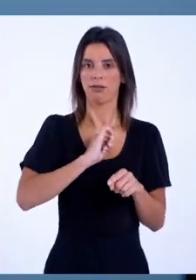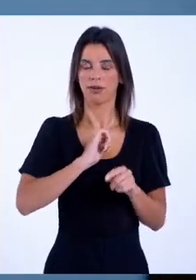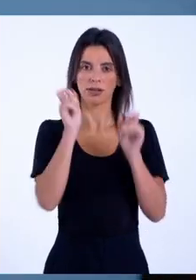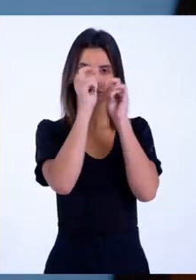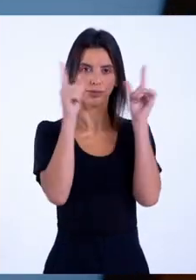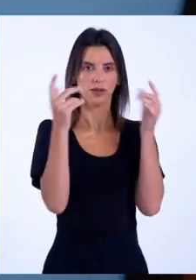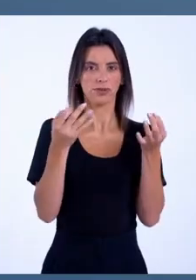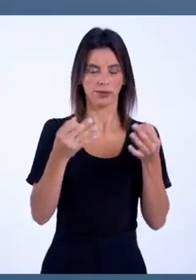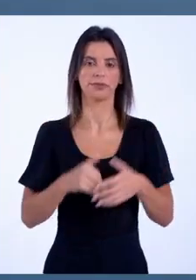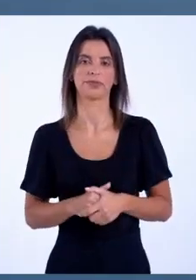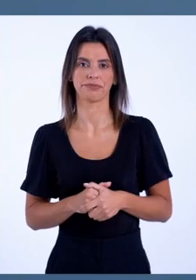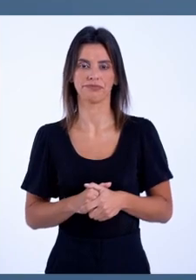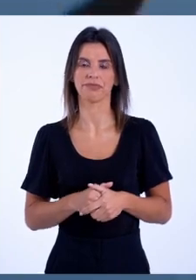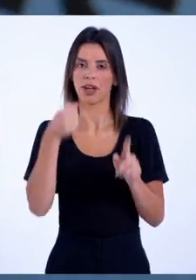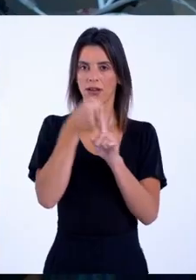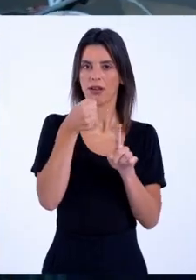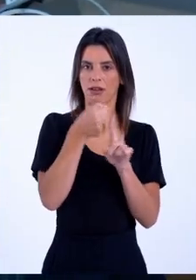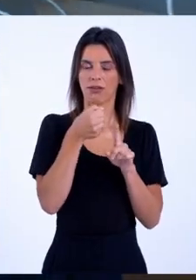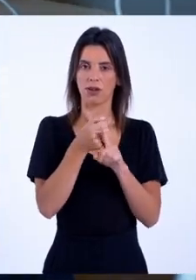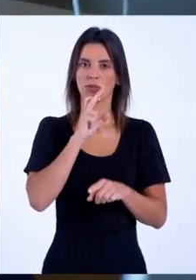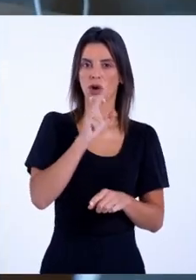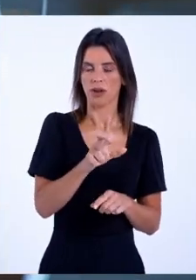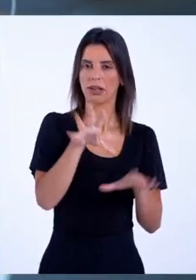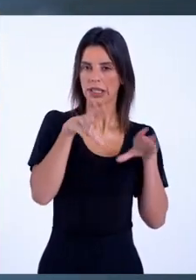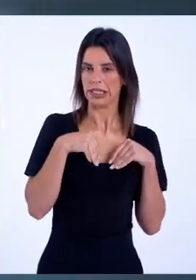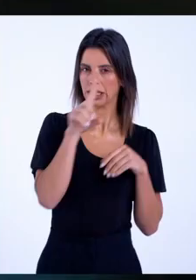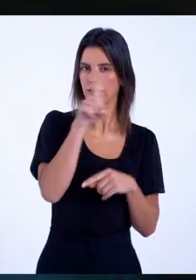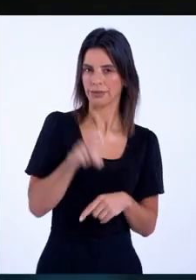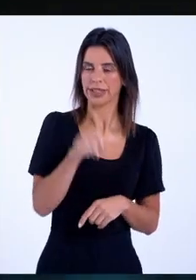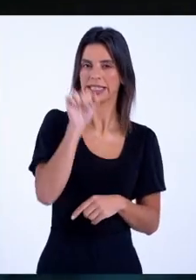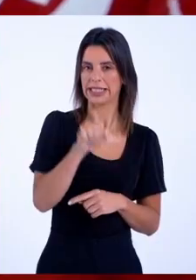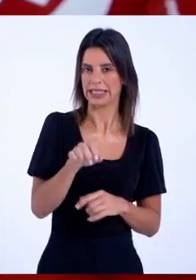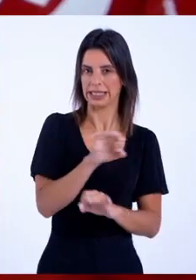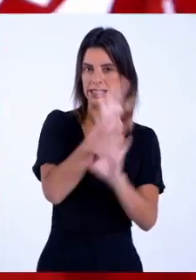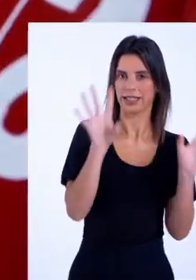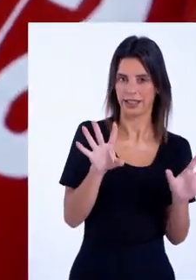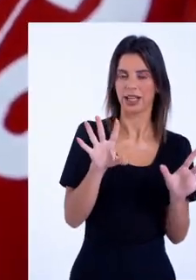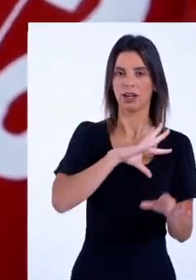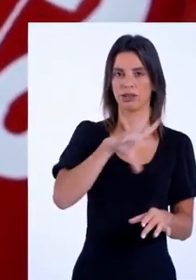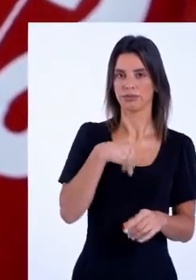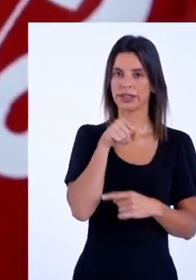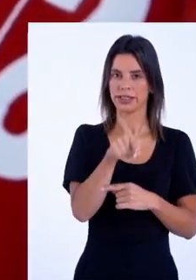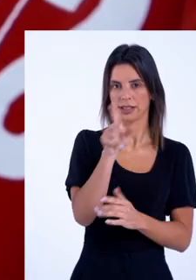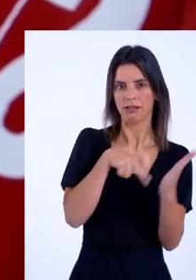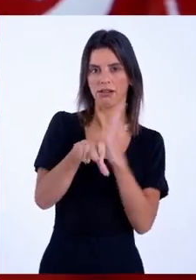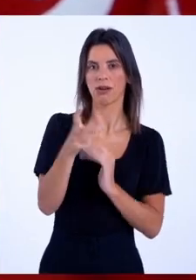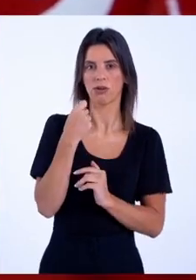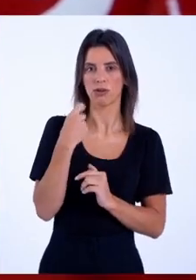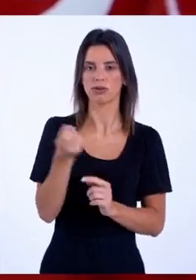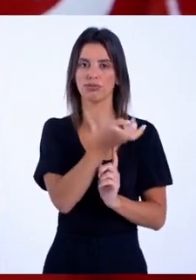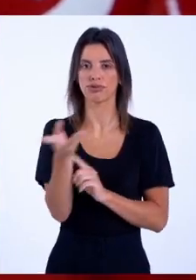Aceita responder a um desafio? Claro que sim! Ao entrar neste mundo, descubro um ambiente repleto de cursos, salas